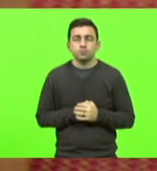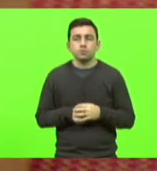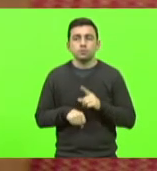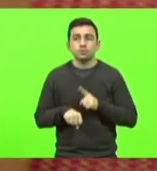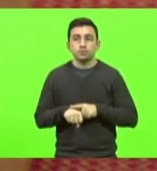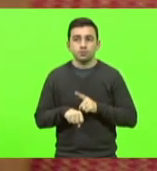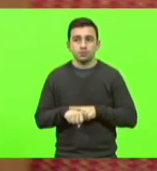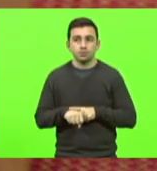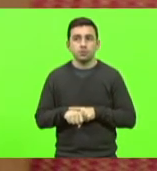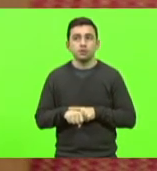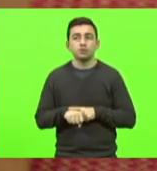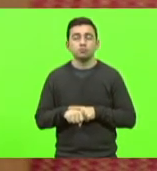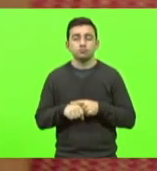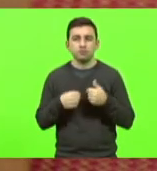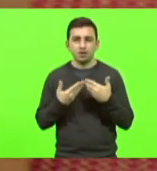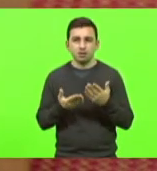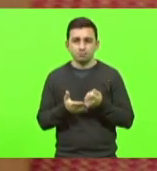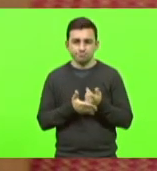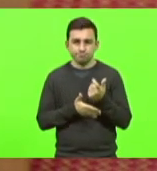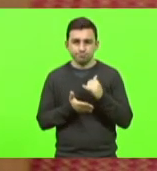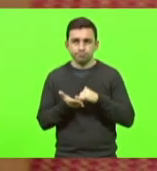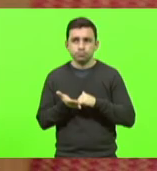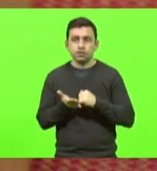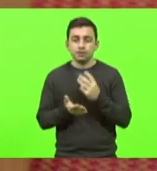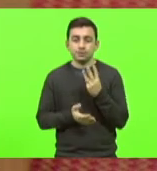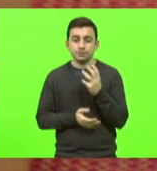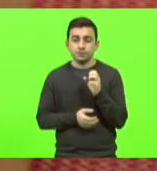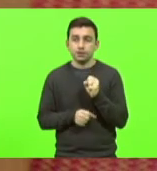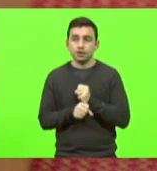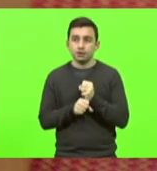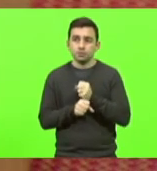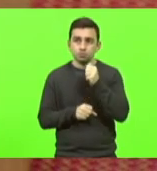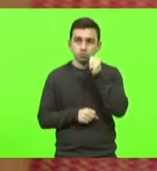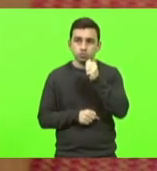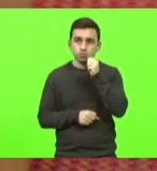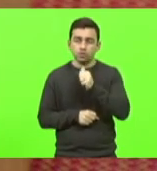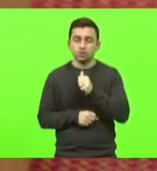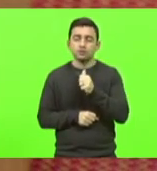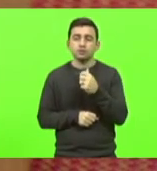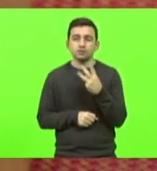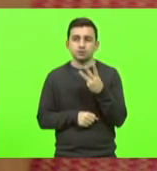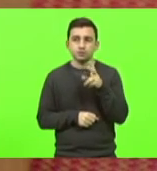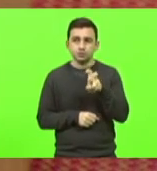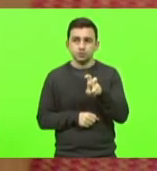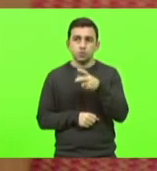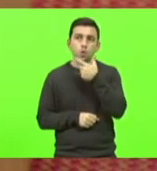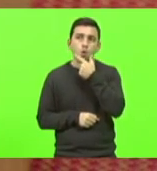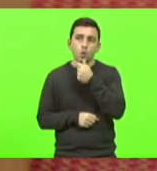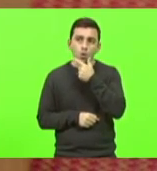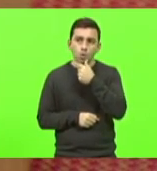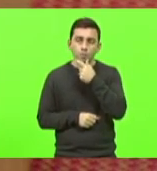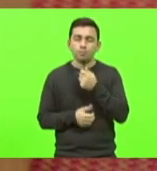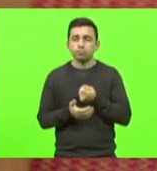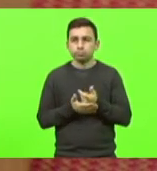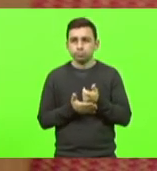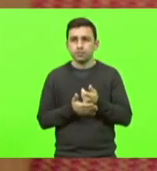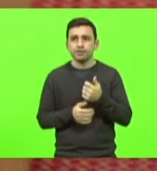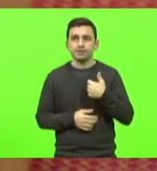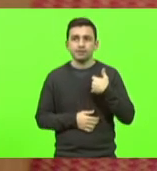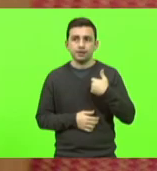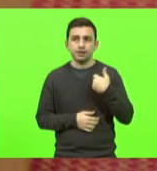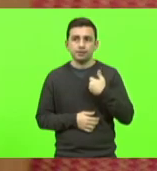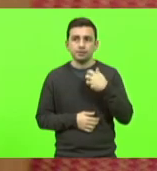de contribuição é 30 anos para mulher 35 para homens a idade